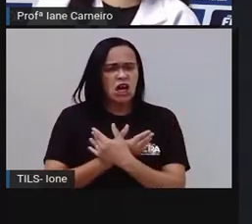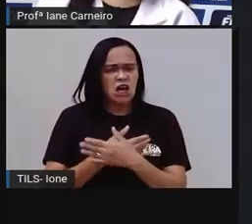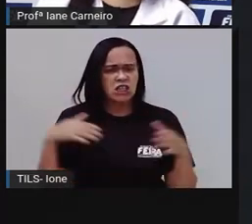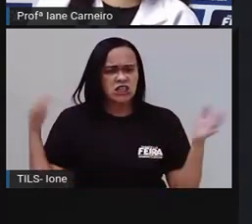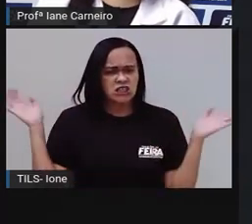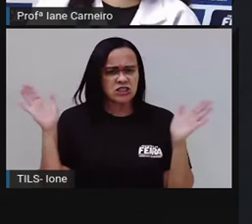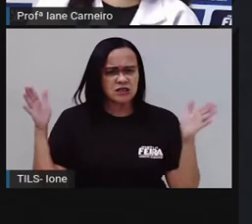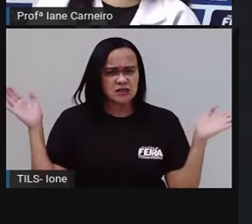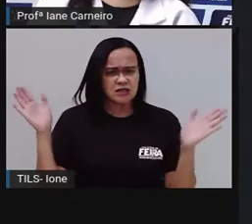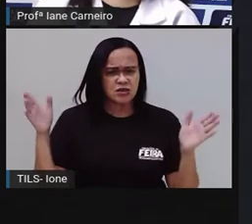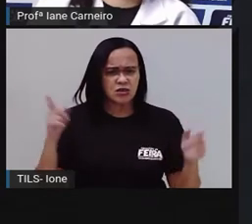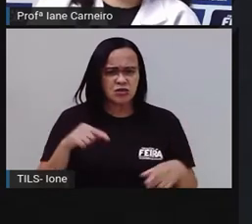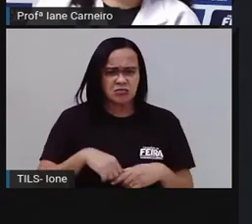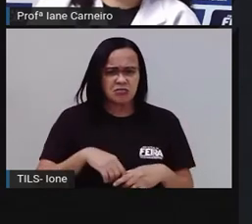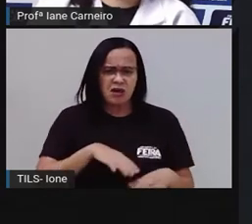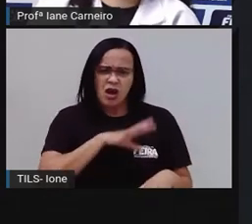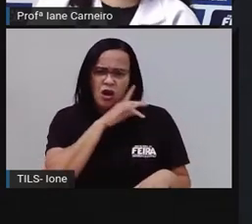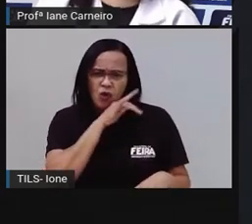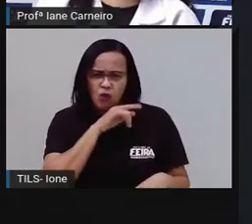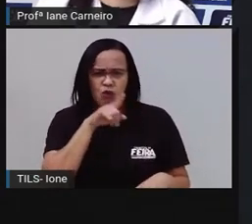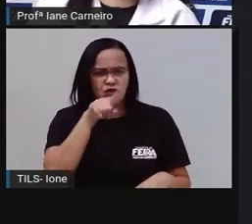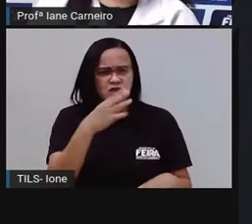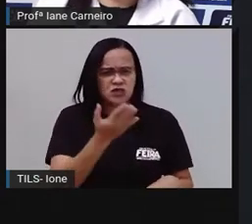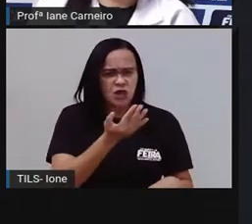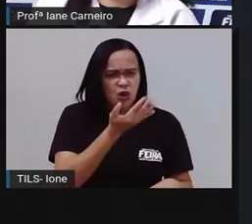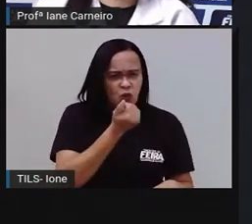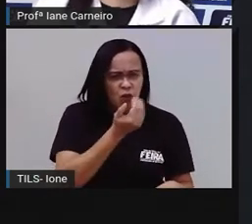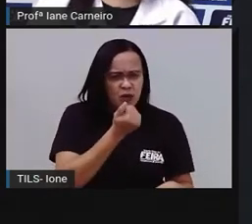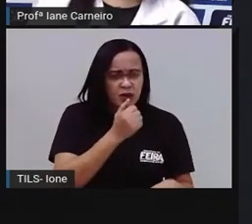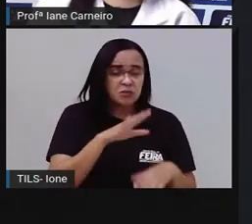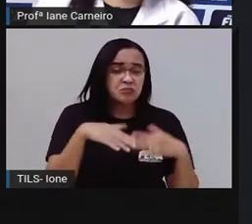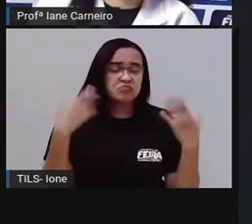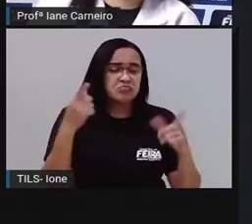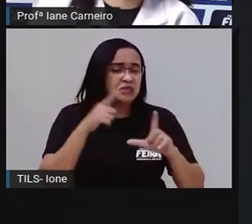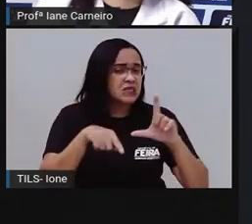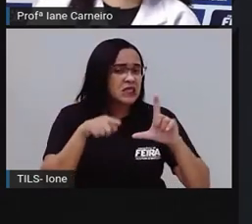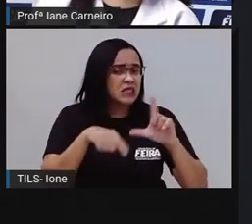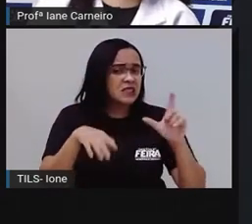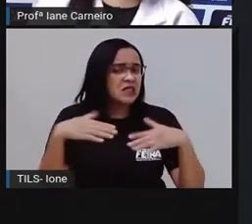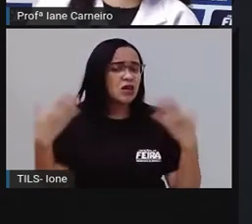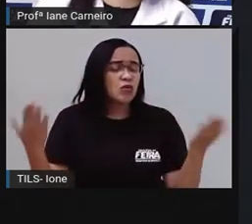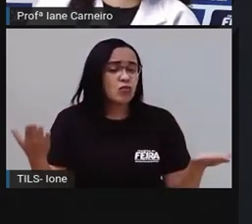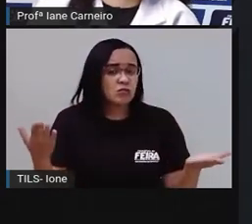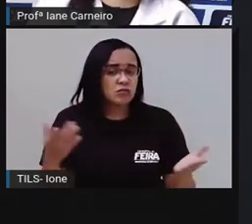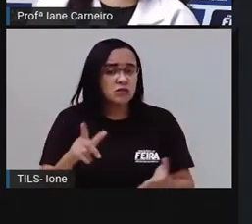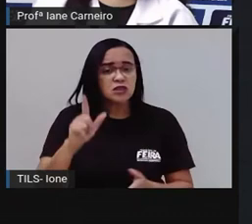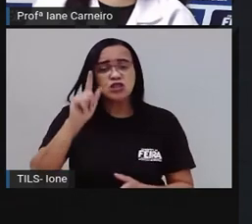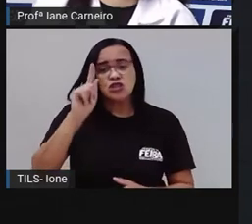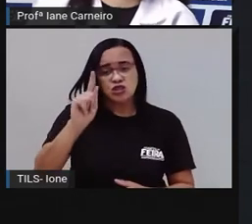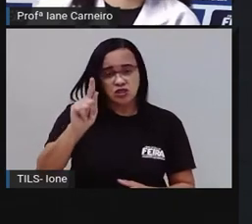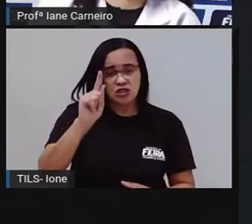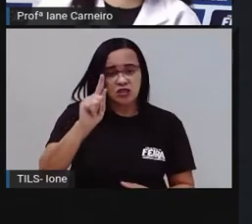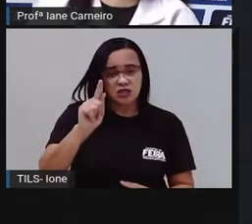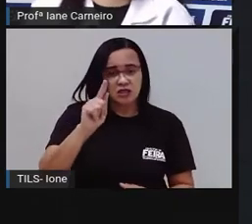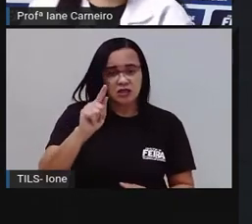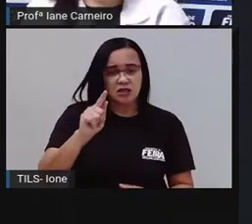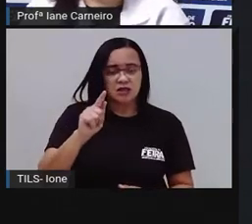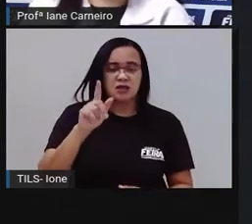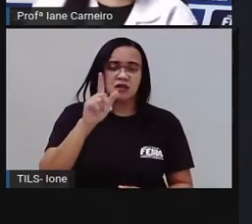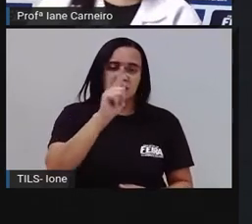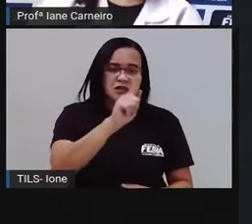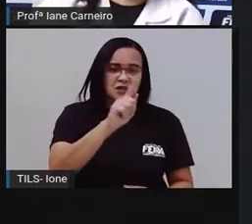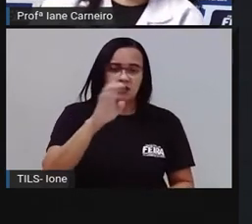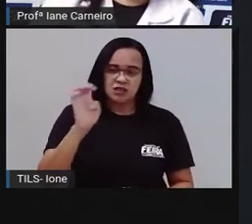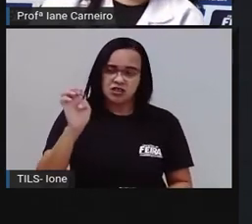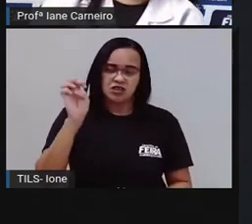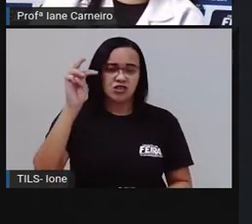A letra G, G, má. A letra G, G, má.